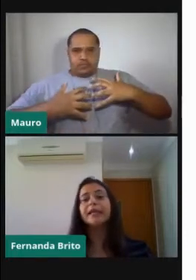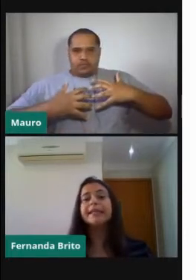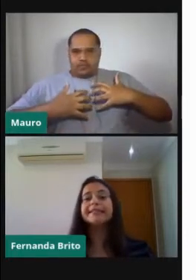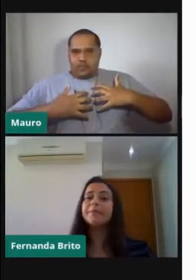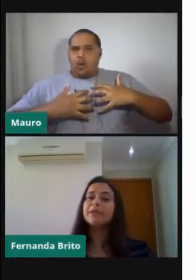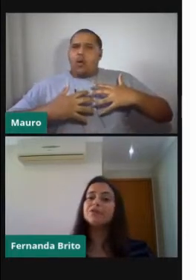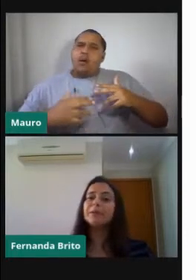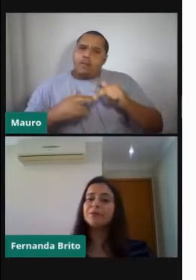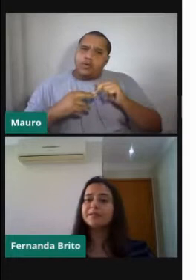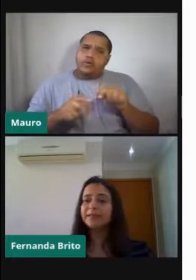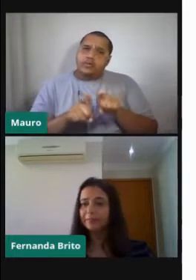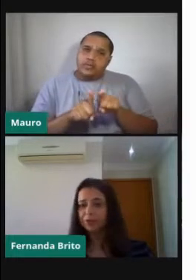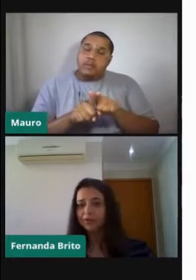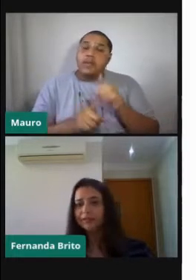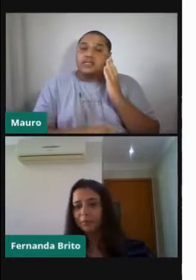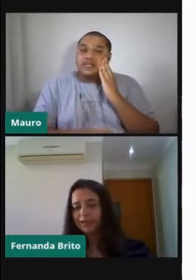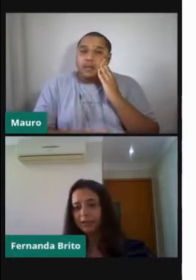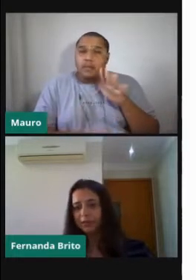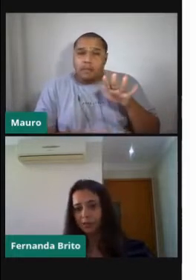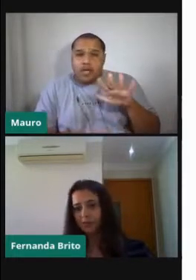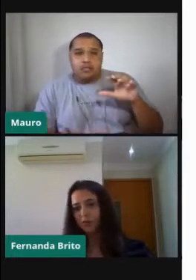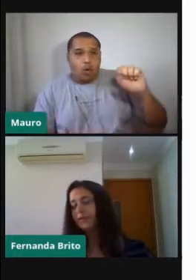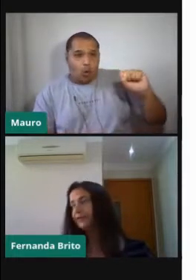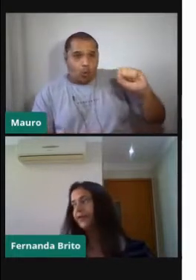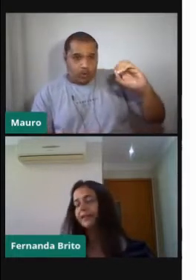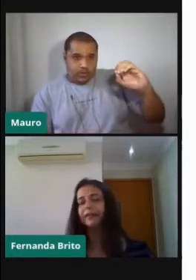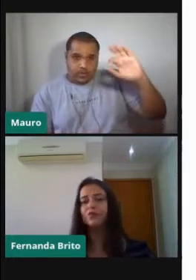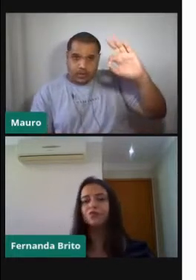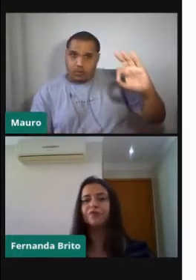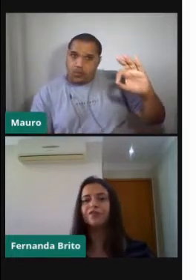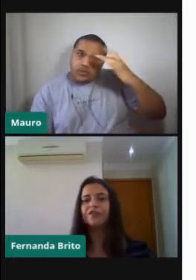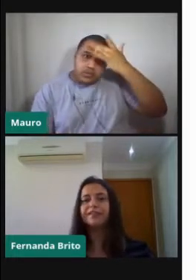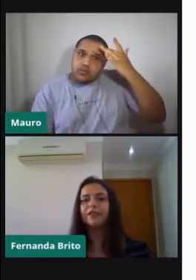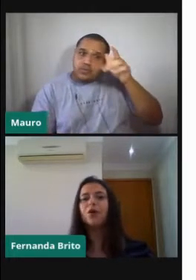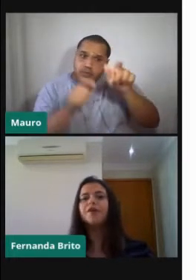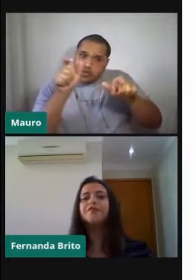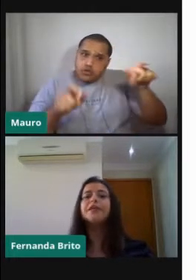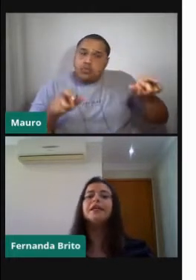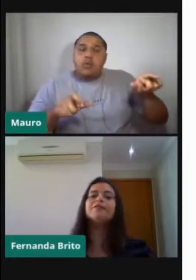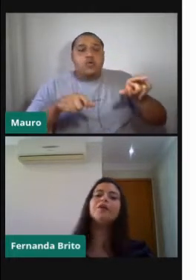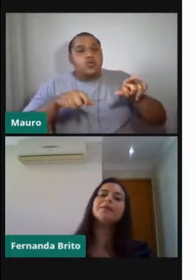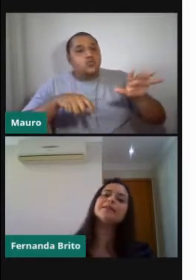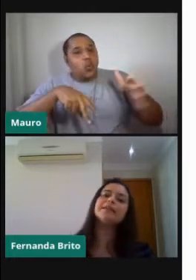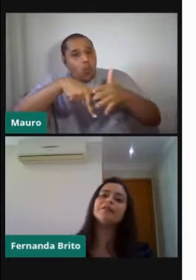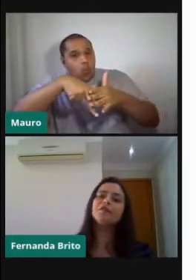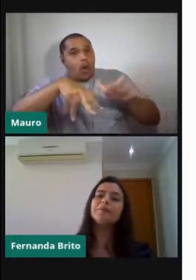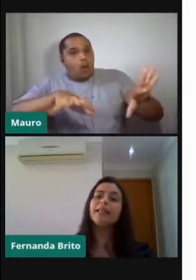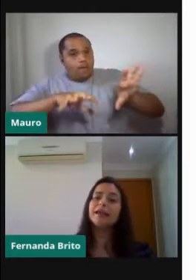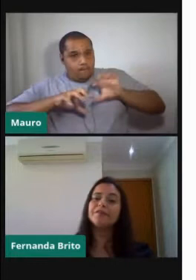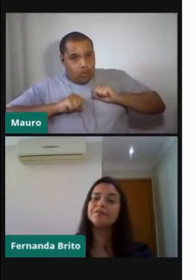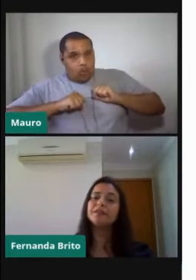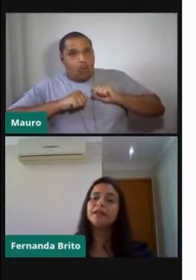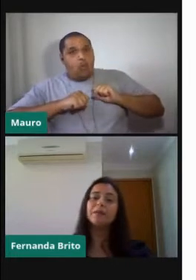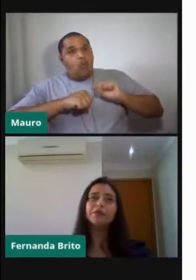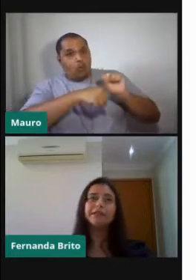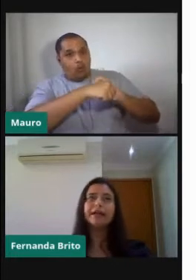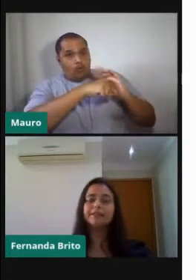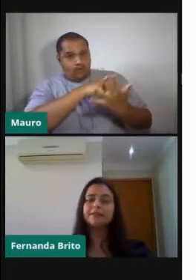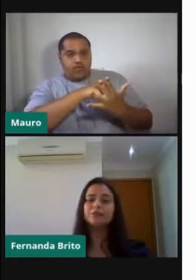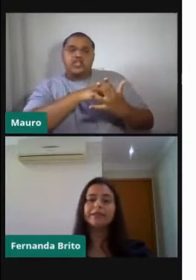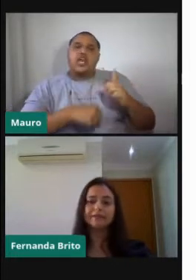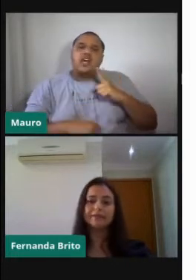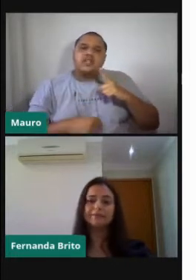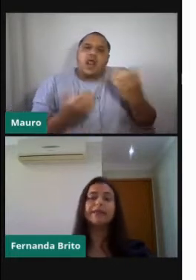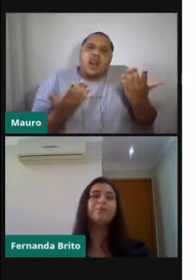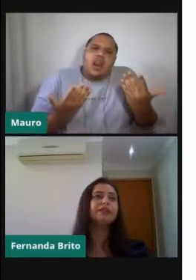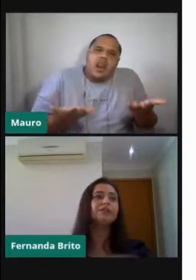contaminação, e sabemos que aproximadamente 80% das pessoas infectadas com Covid-19 vão apresentar a forma leve a moderada